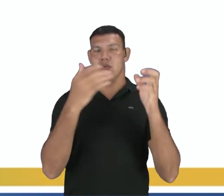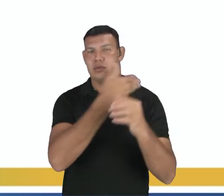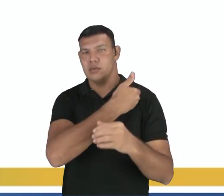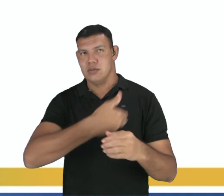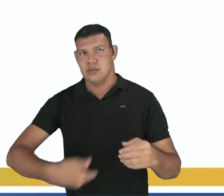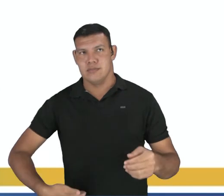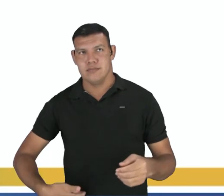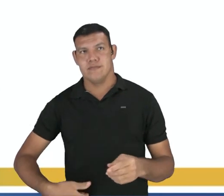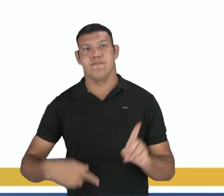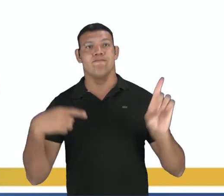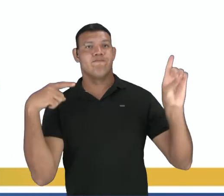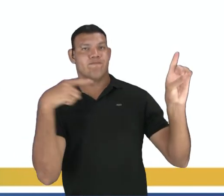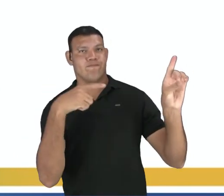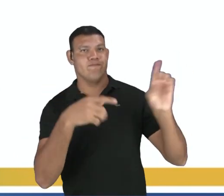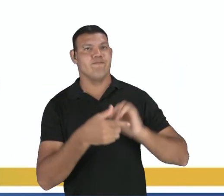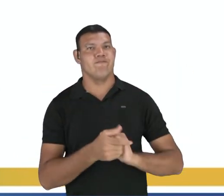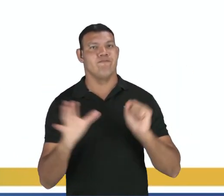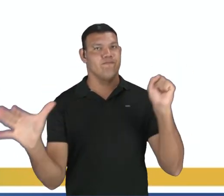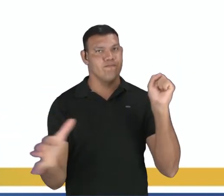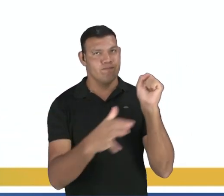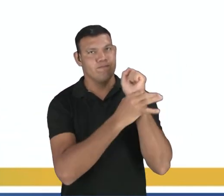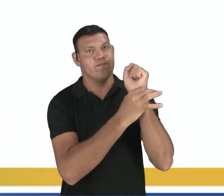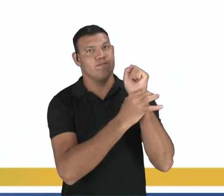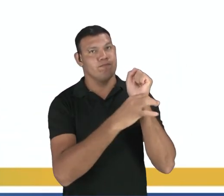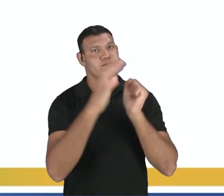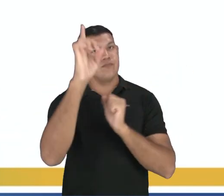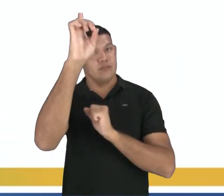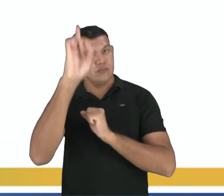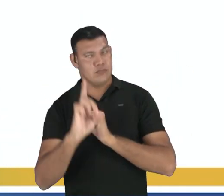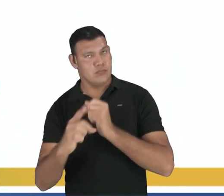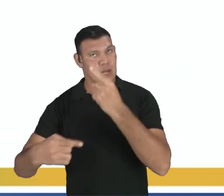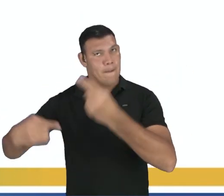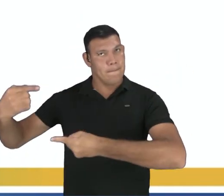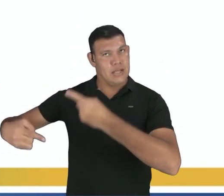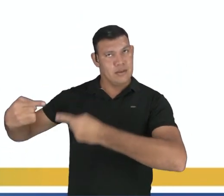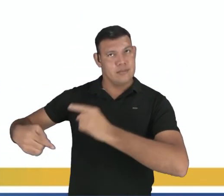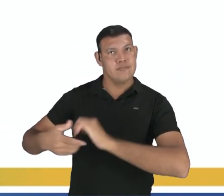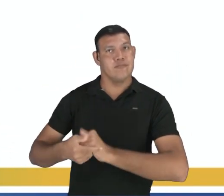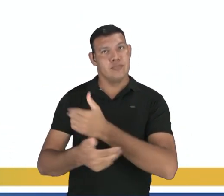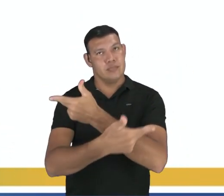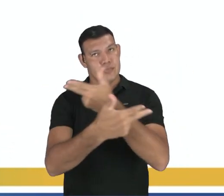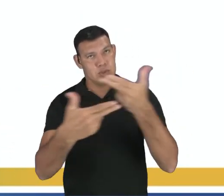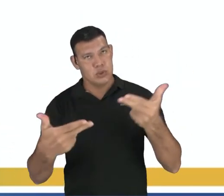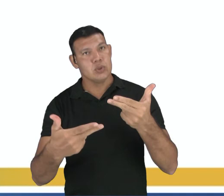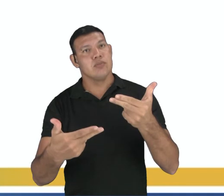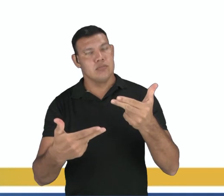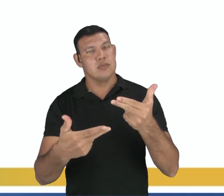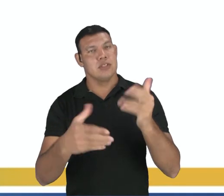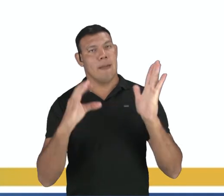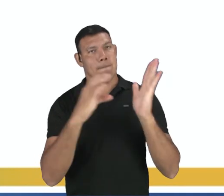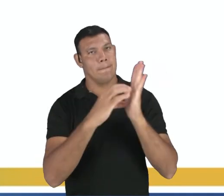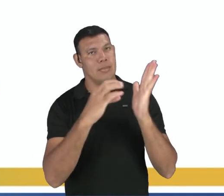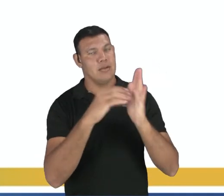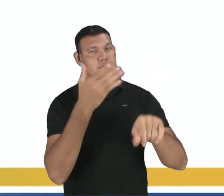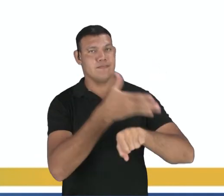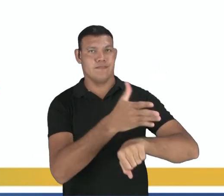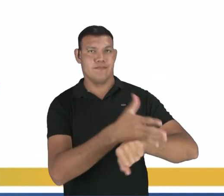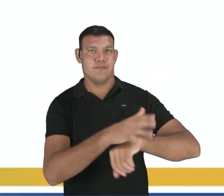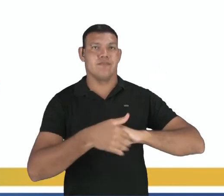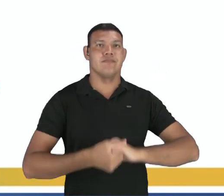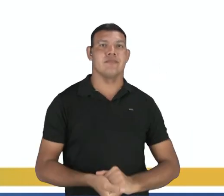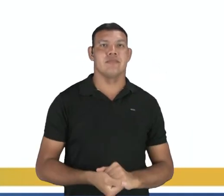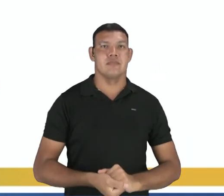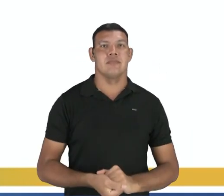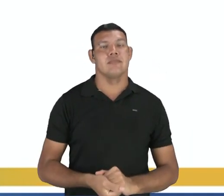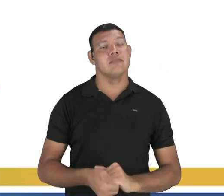correta seria a D, não tendo garantido os direitos políticos ou os meios necessários para uma participação